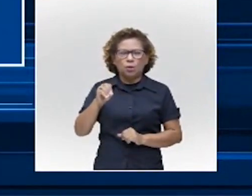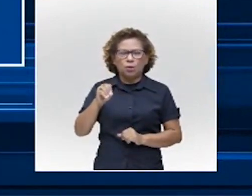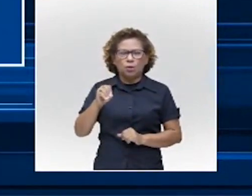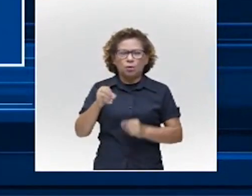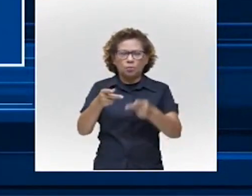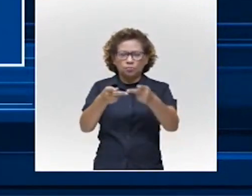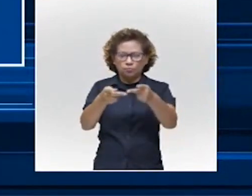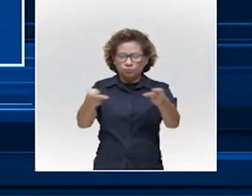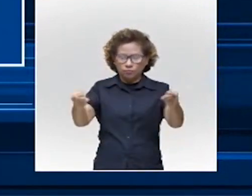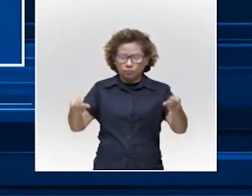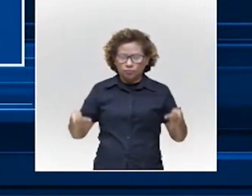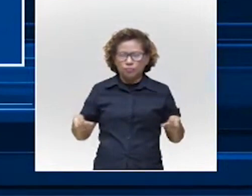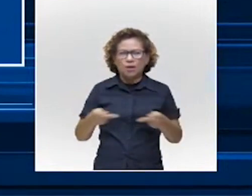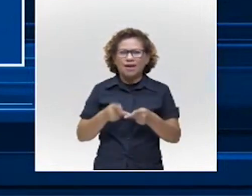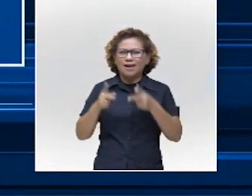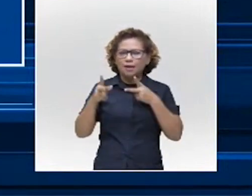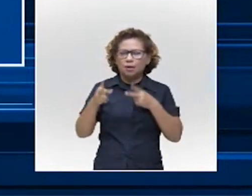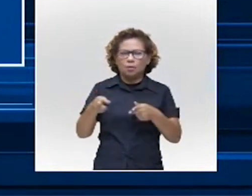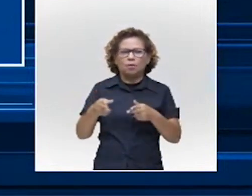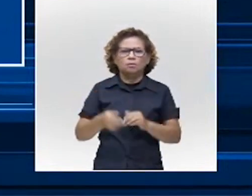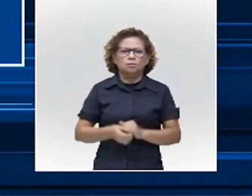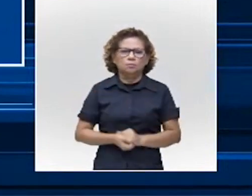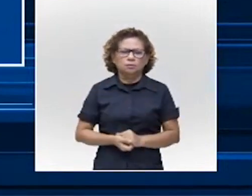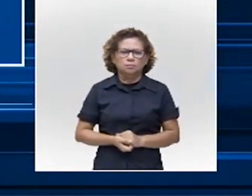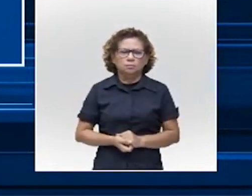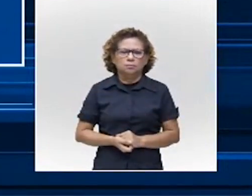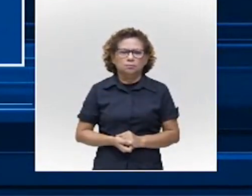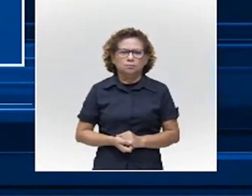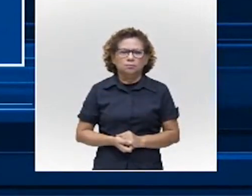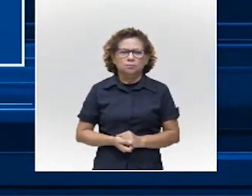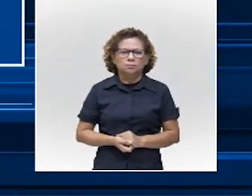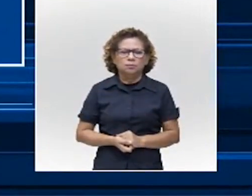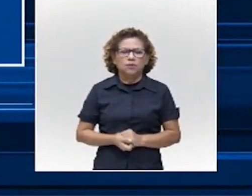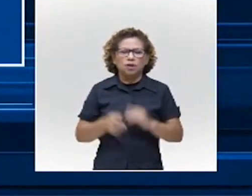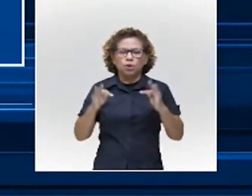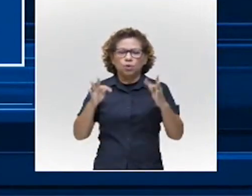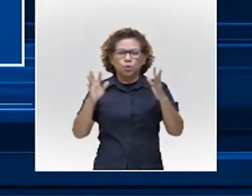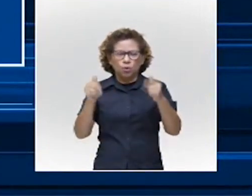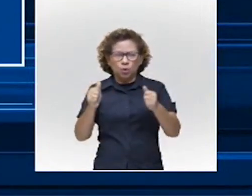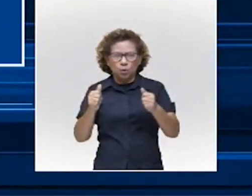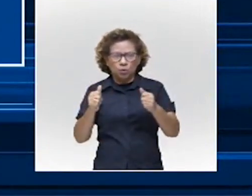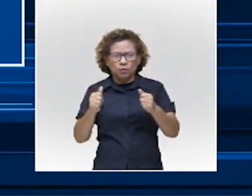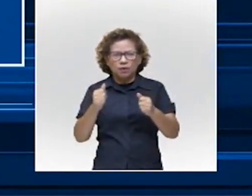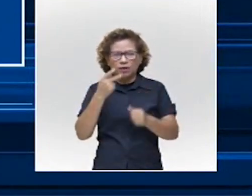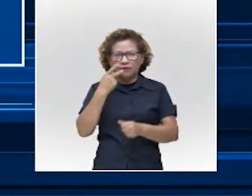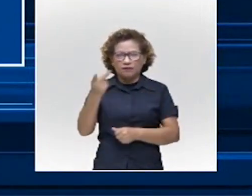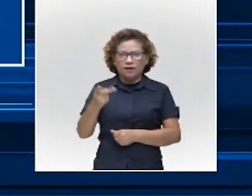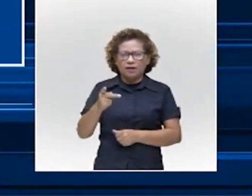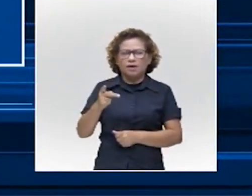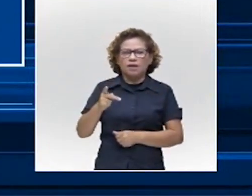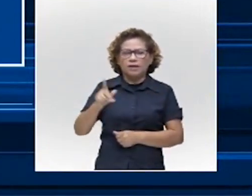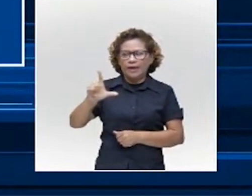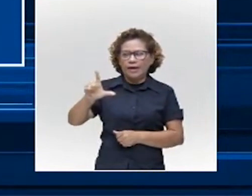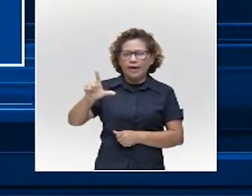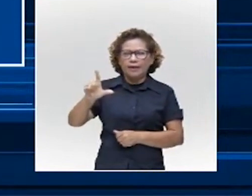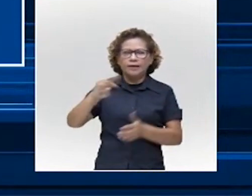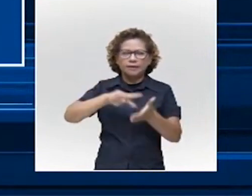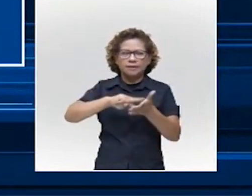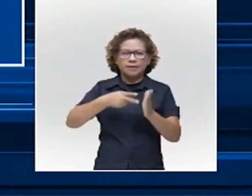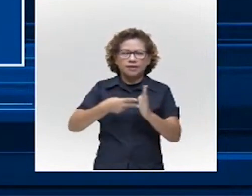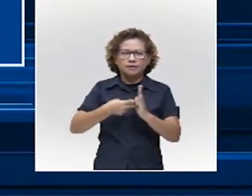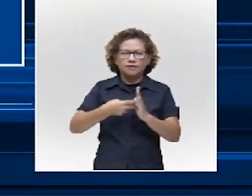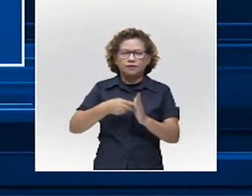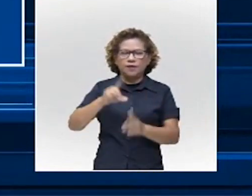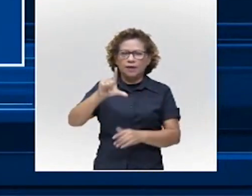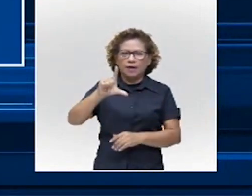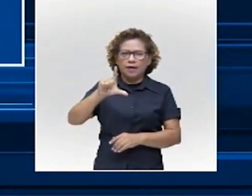figura, todos eles estão sendo chamados de L. L justamente de lado, tá bom? E aí, nesse caso, nós